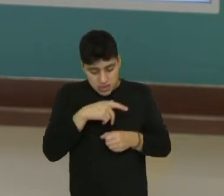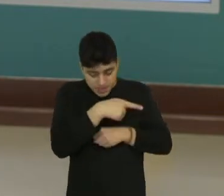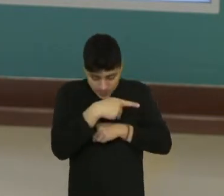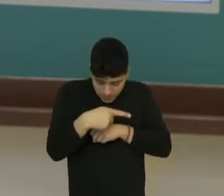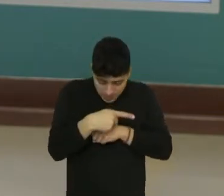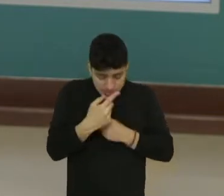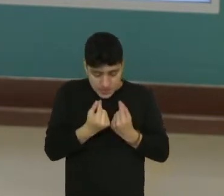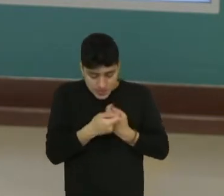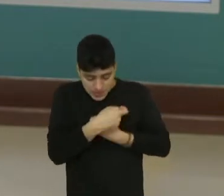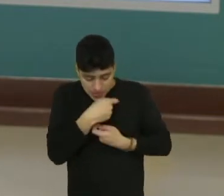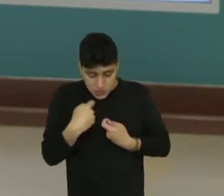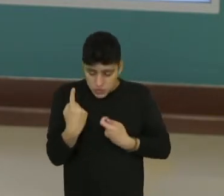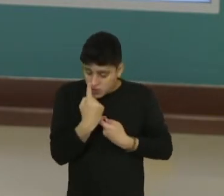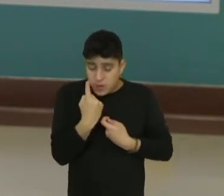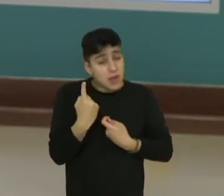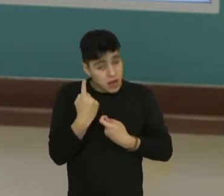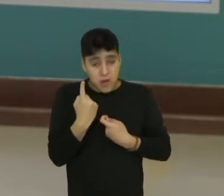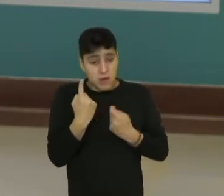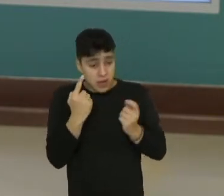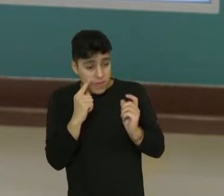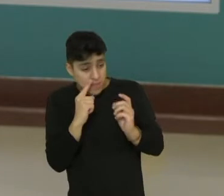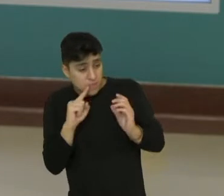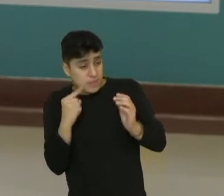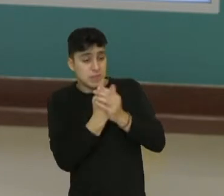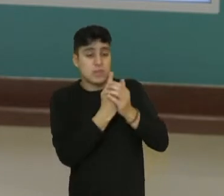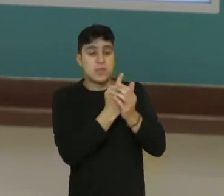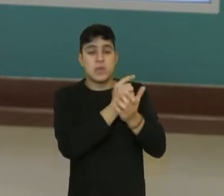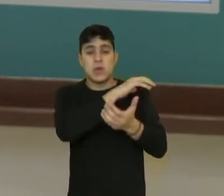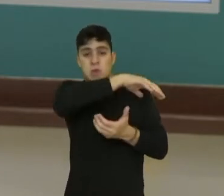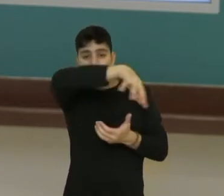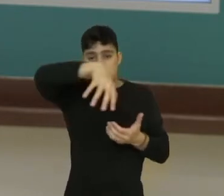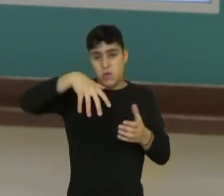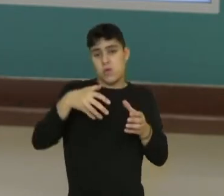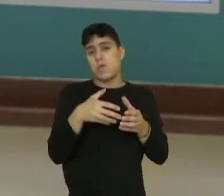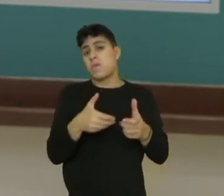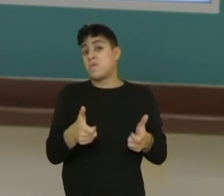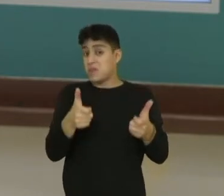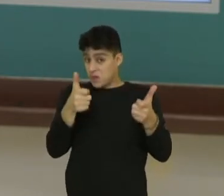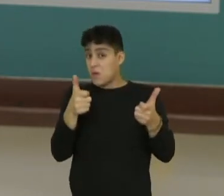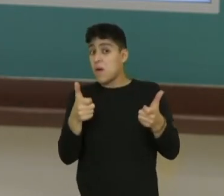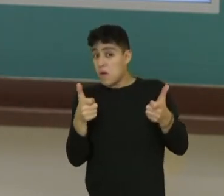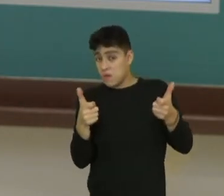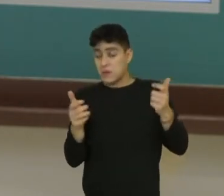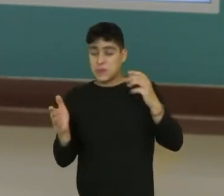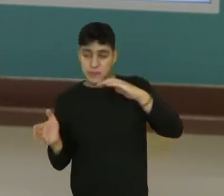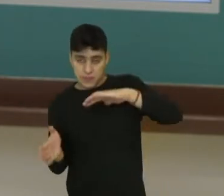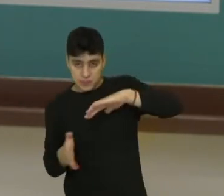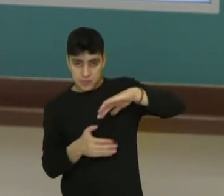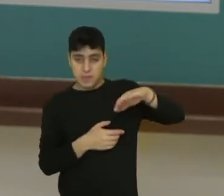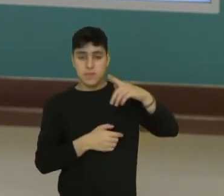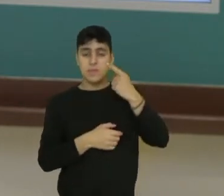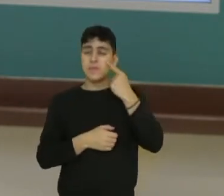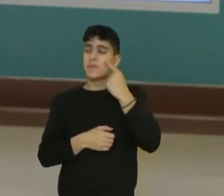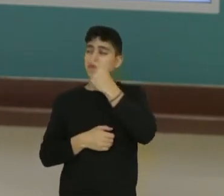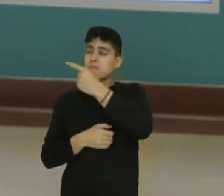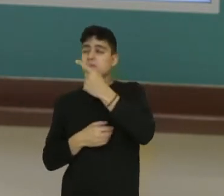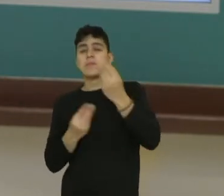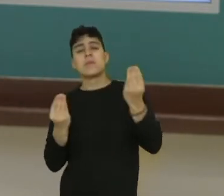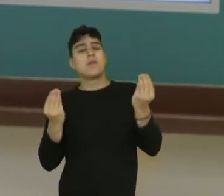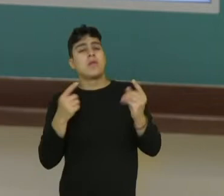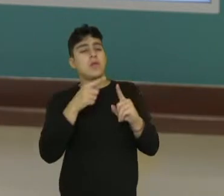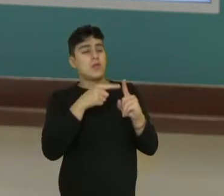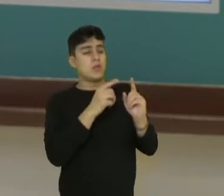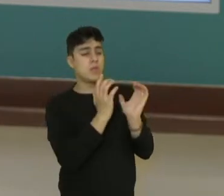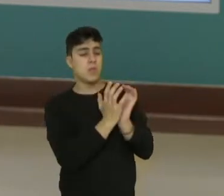questão, colocando no cenário mundial. Para que isso seja entendido, é interessante a gente observar os tipos de